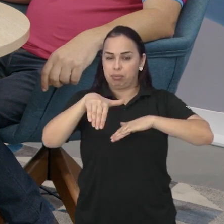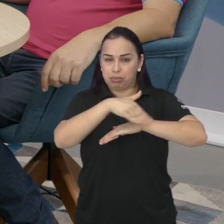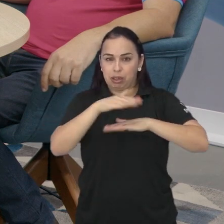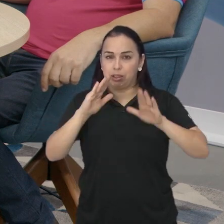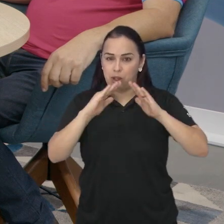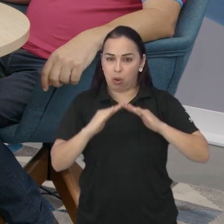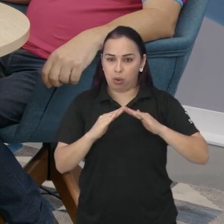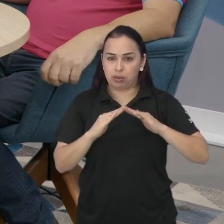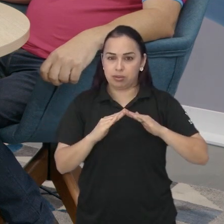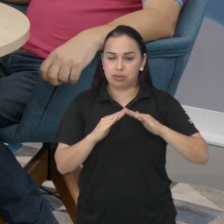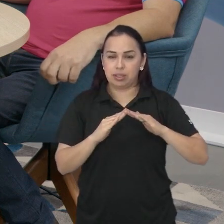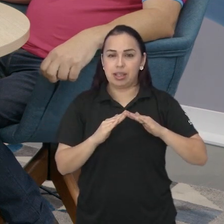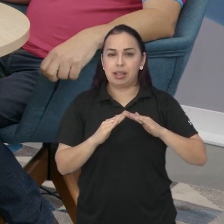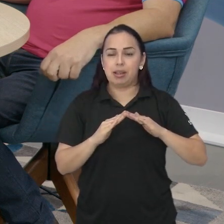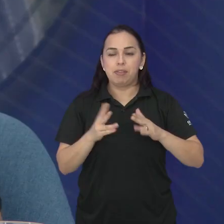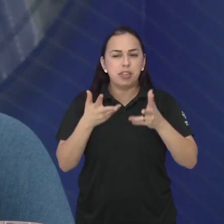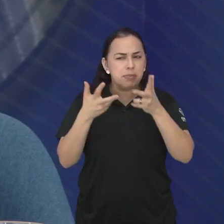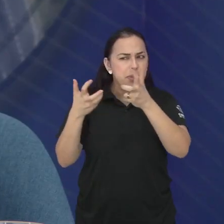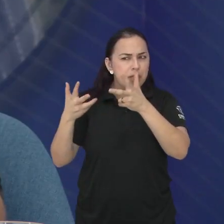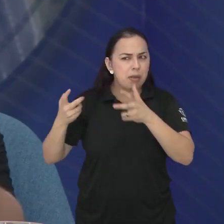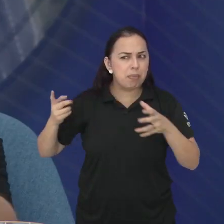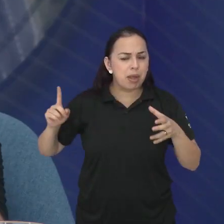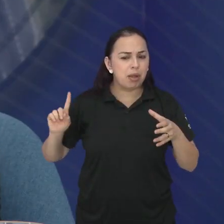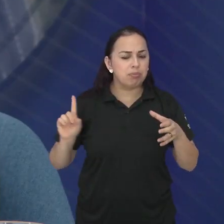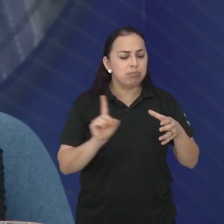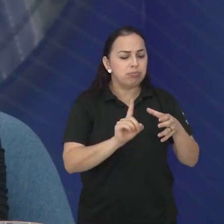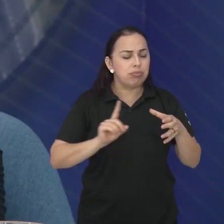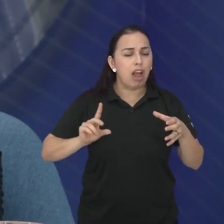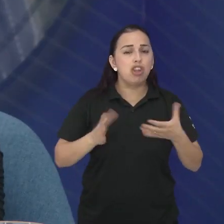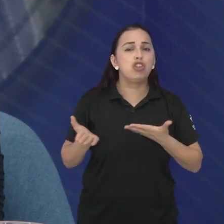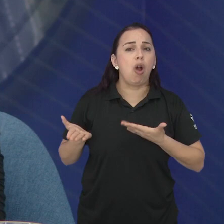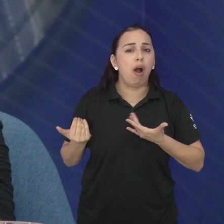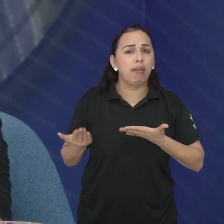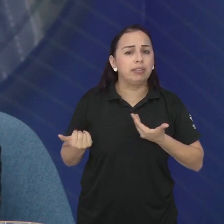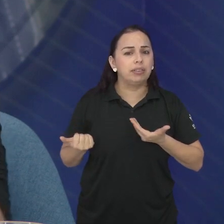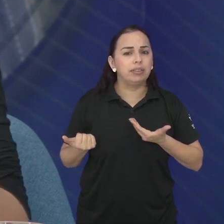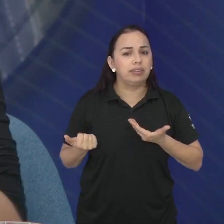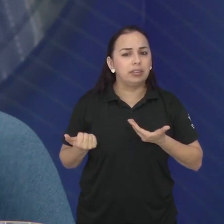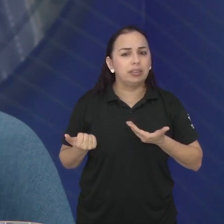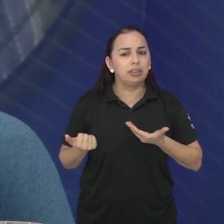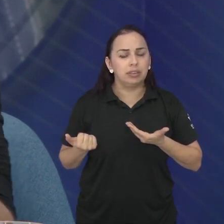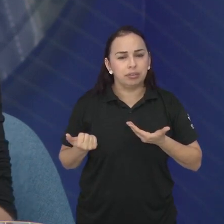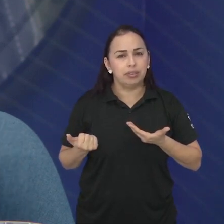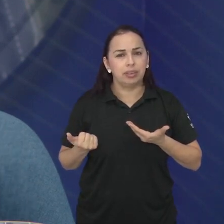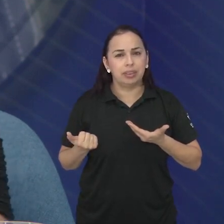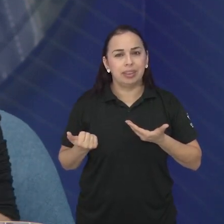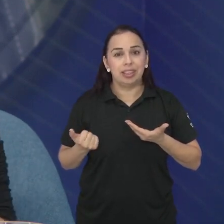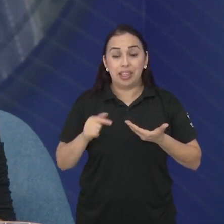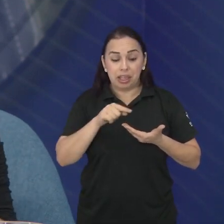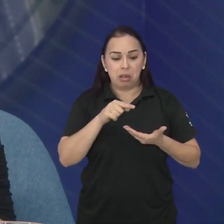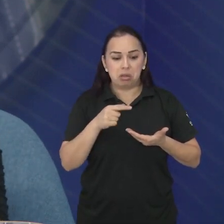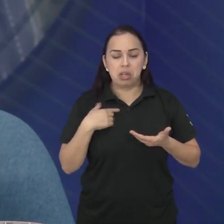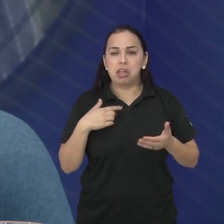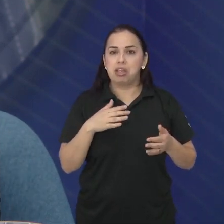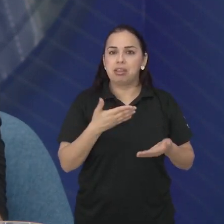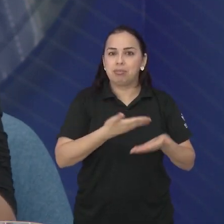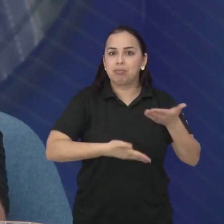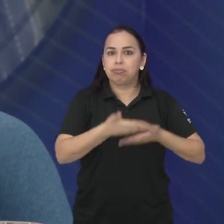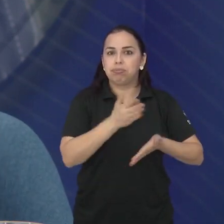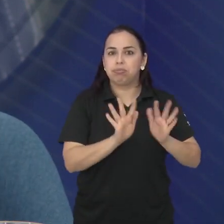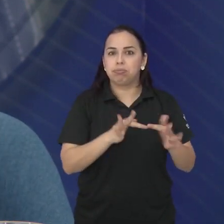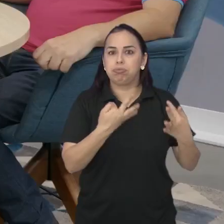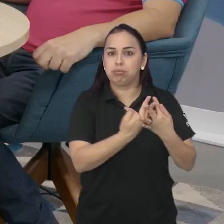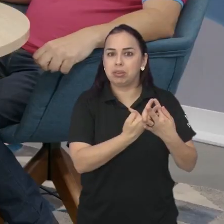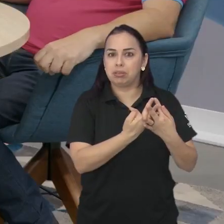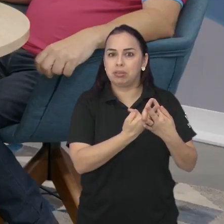que há pessoas mais jovens e há também, né, muitas pessoas que muitas vezes formam famílias, né, se relacionam,